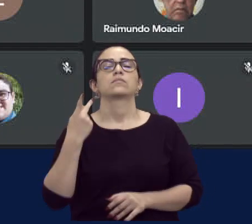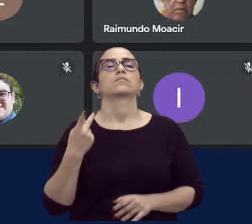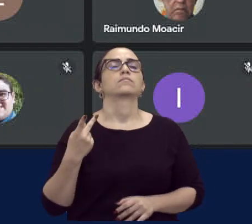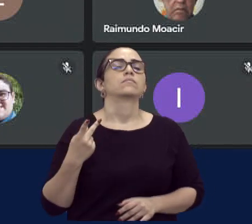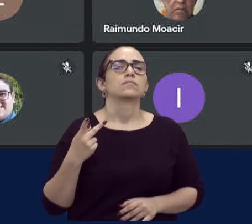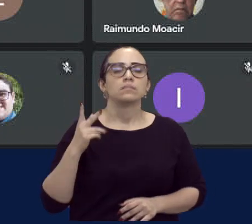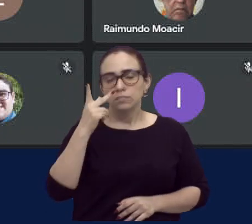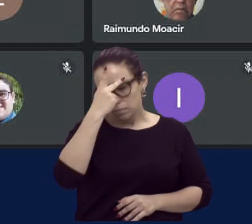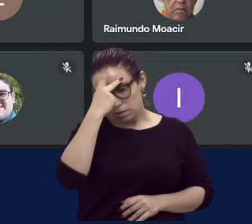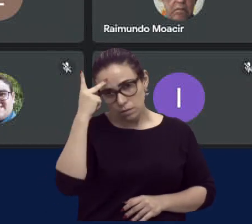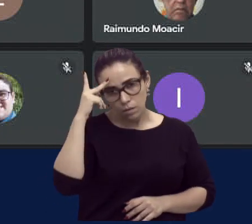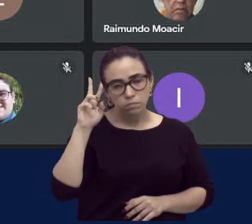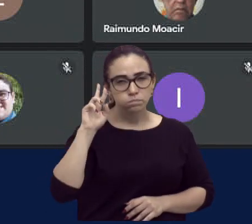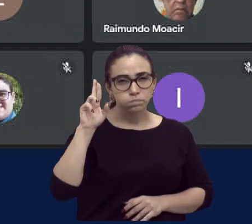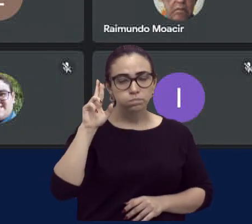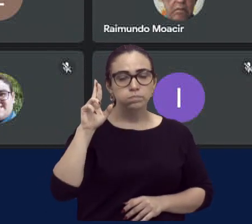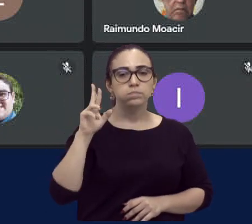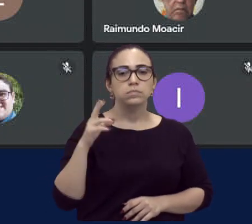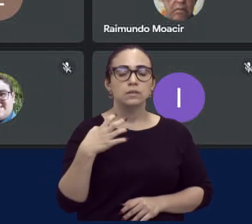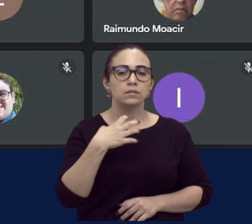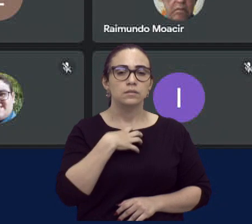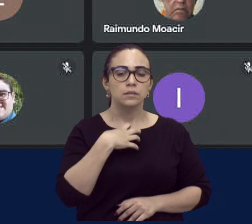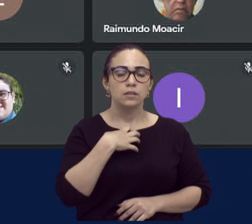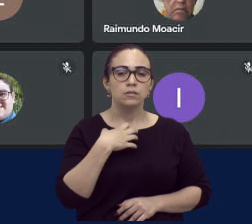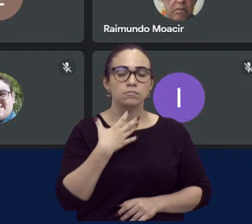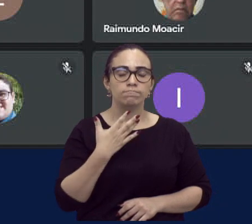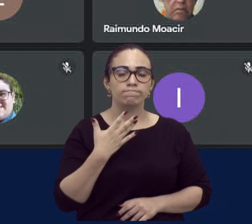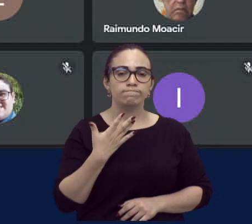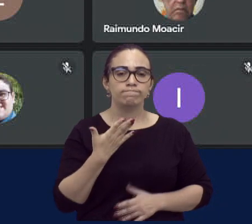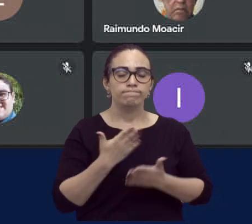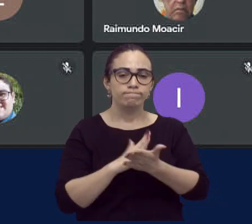administrador geral, eu me sinto desconfortável.